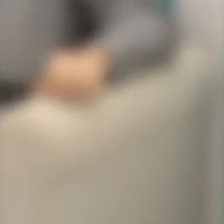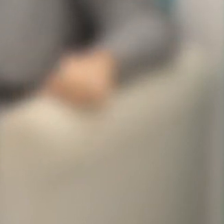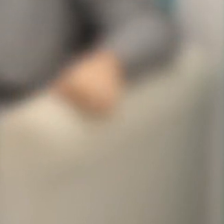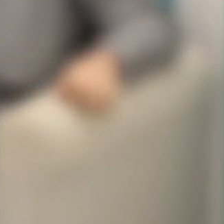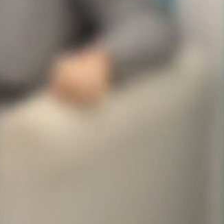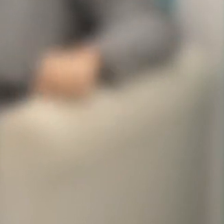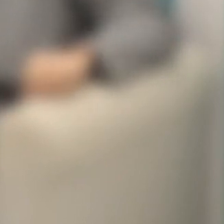o